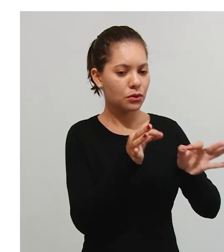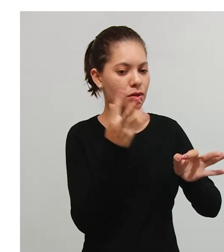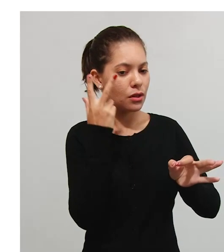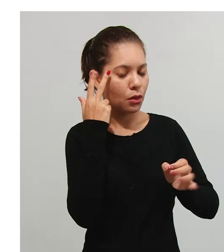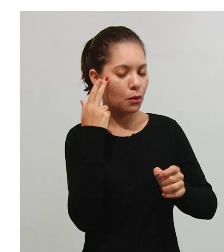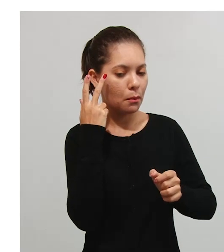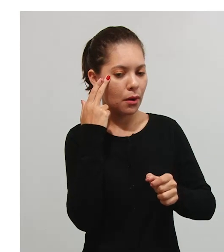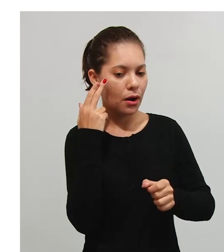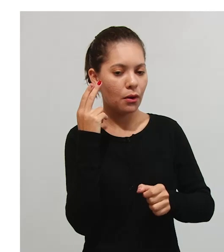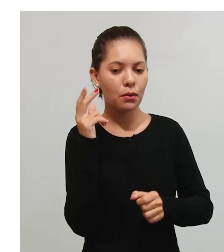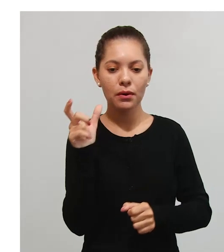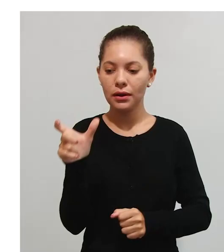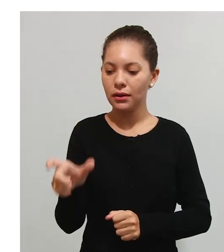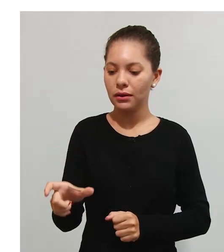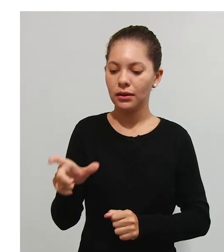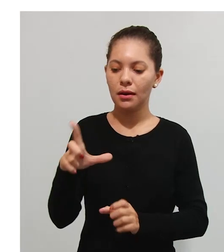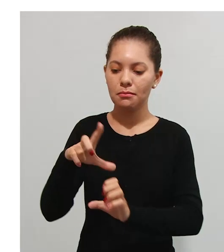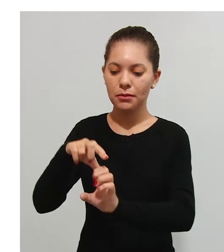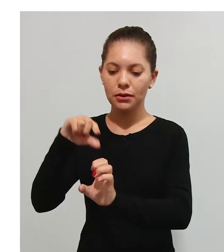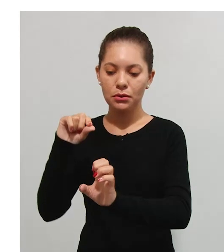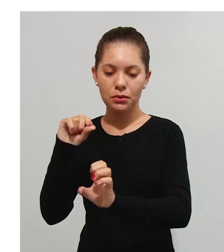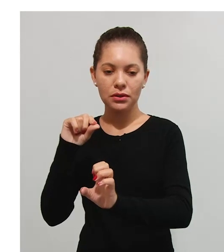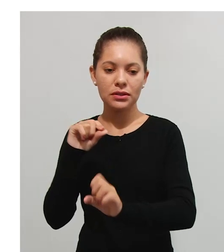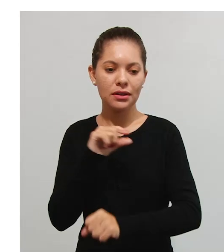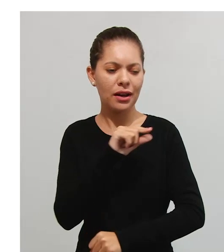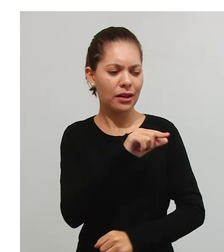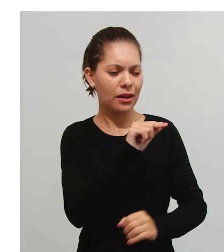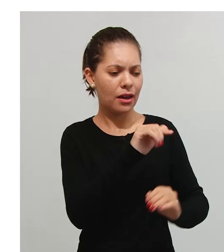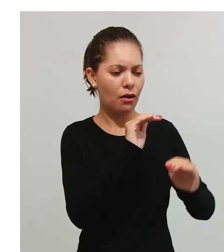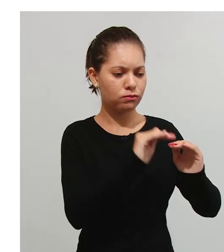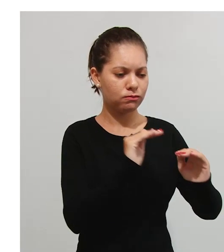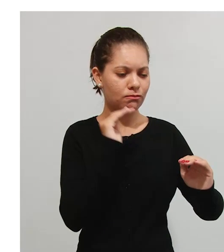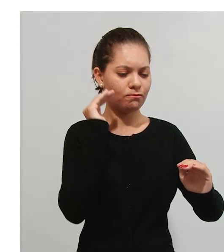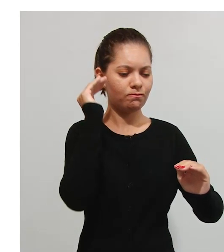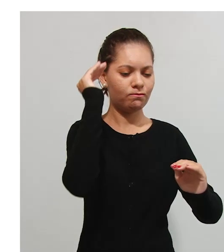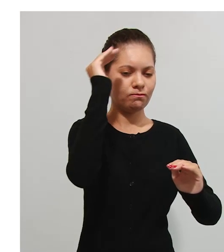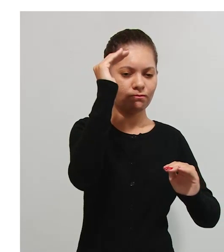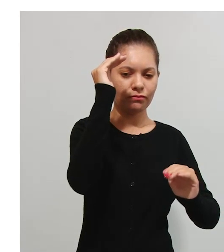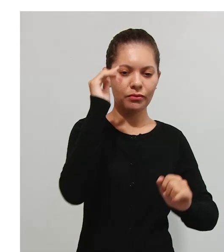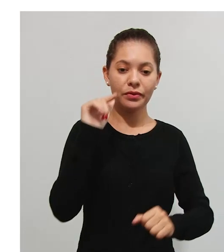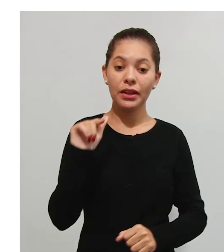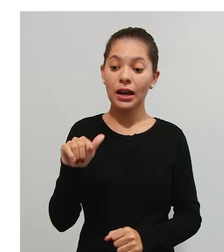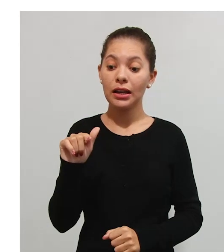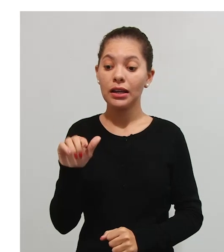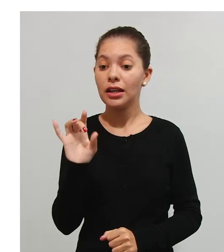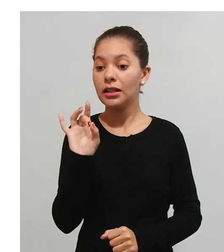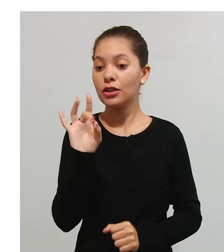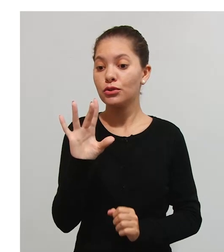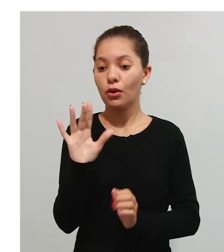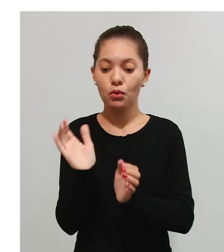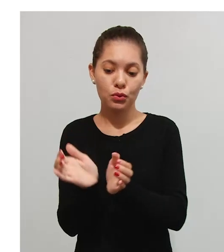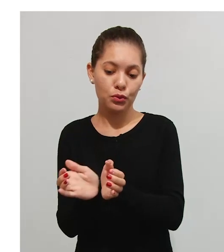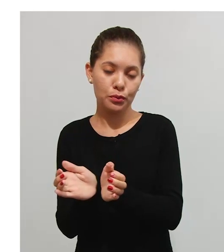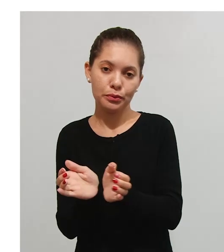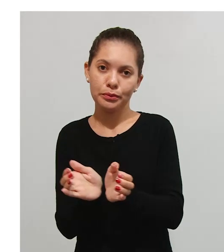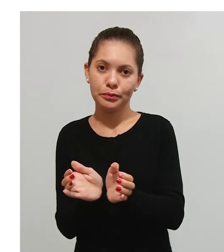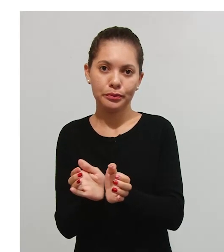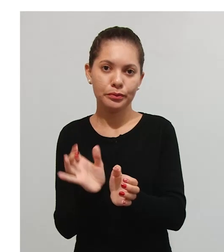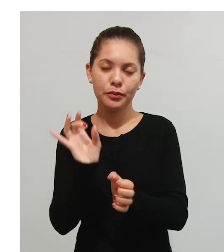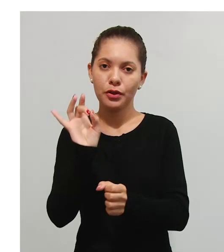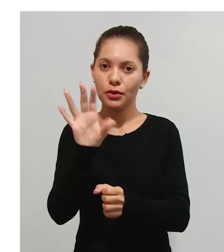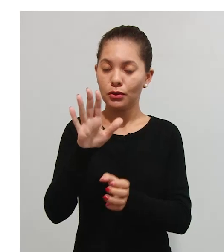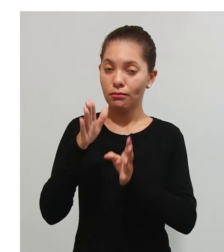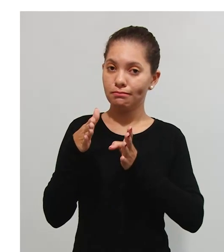Olha a diferença, nas tradicionais nós temos uma hierarquia. Já nas empreendedoras, nós temos aí um time